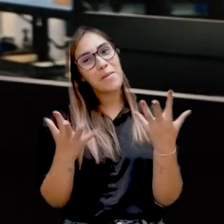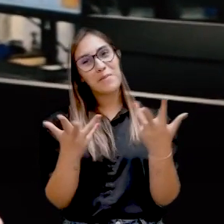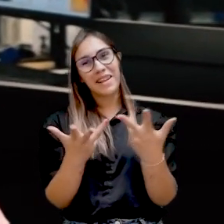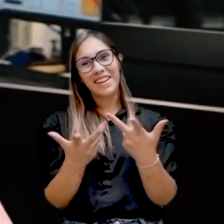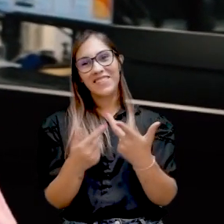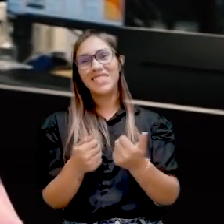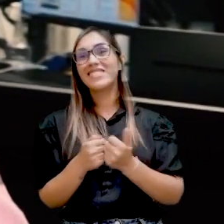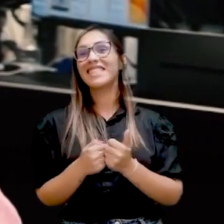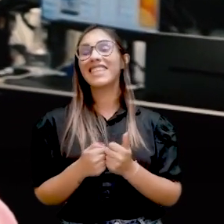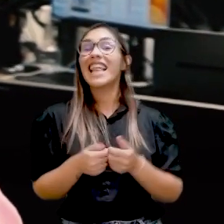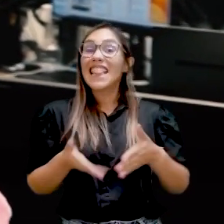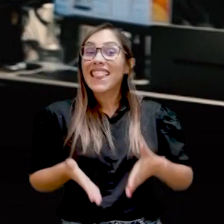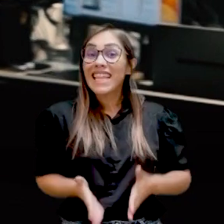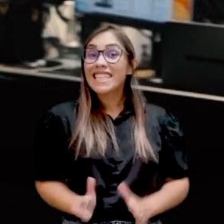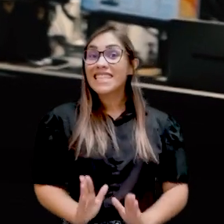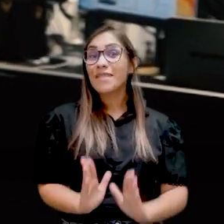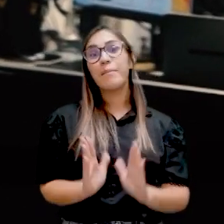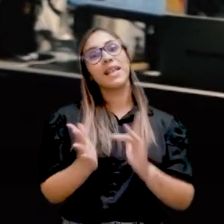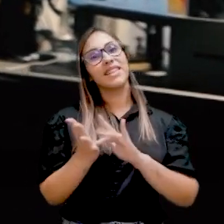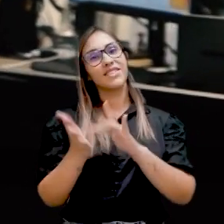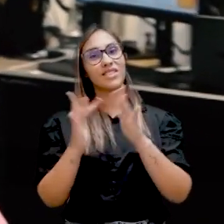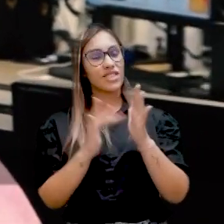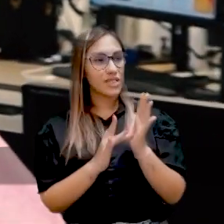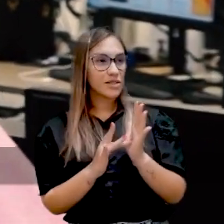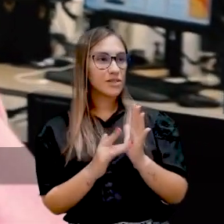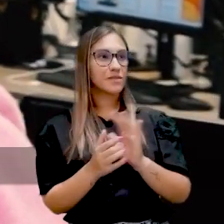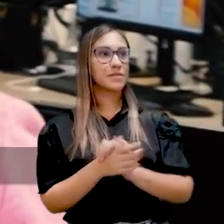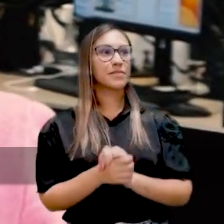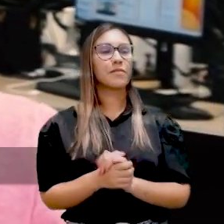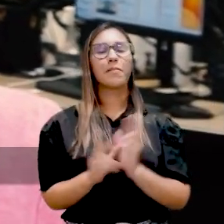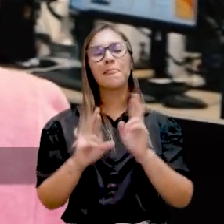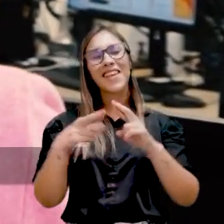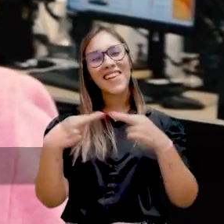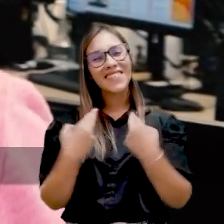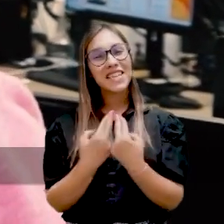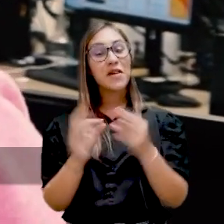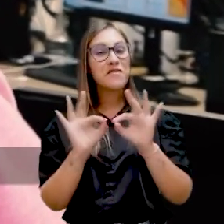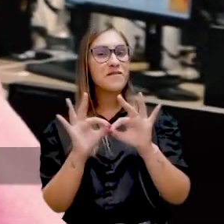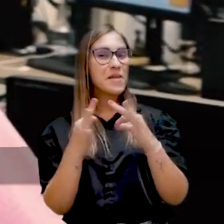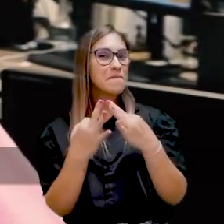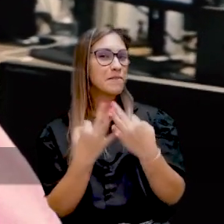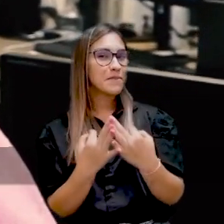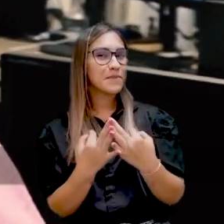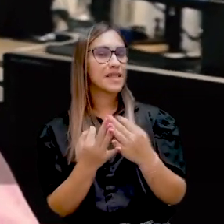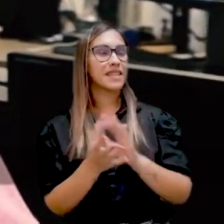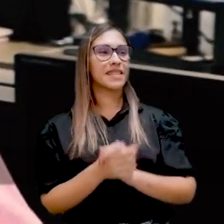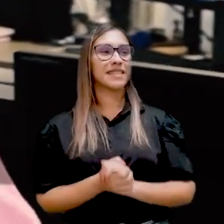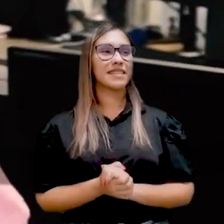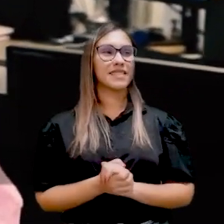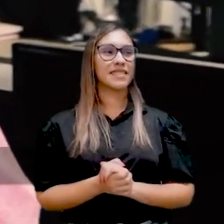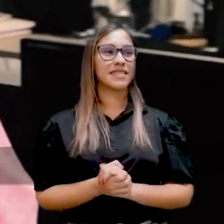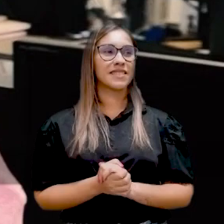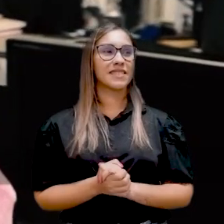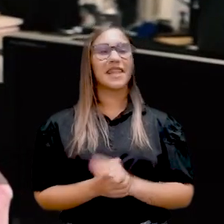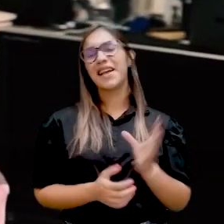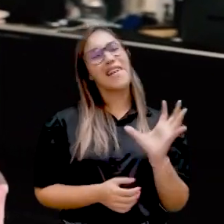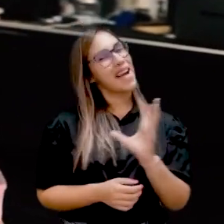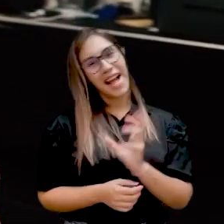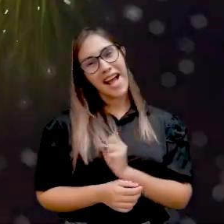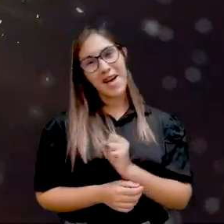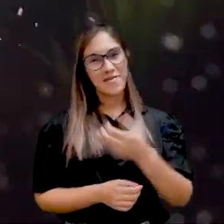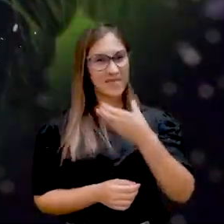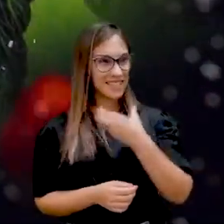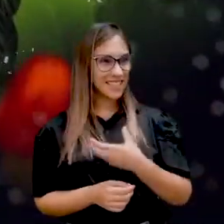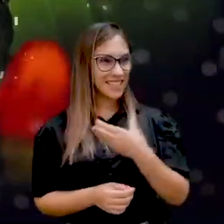maravilhoso, né? Nascimento de Cristo, reunião em família. Eu amo Natal.